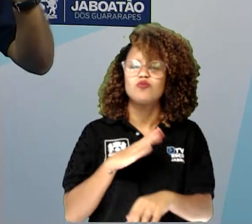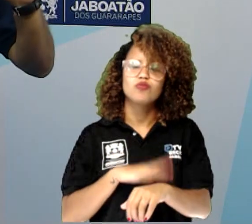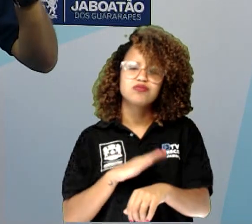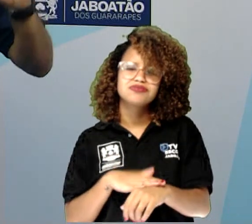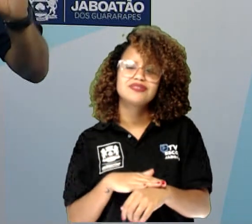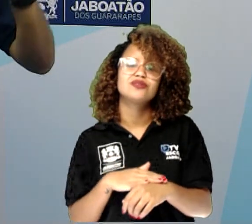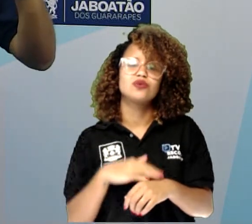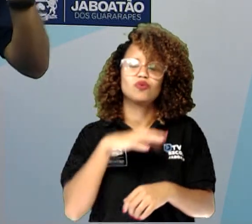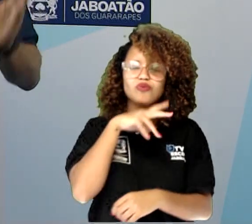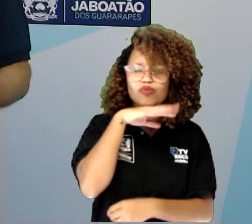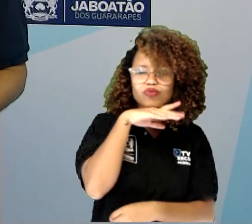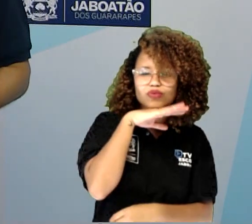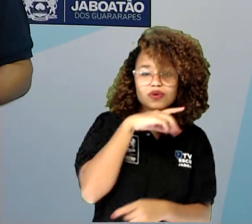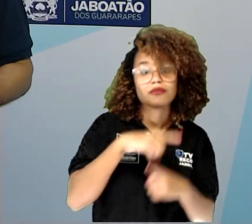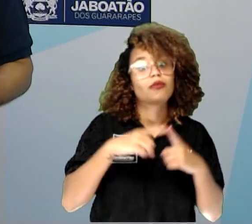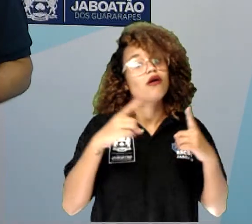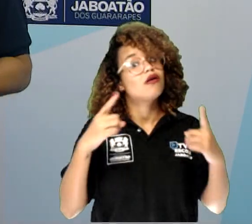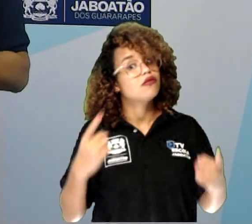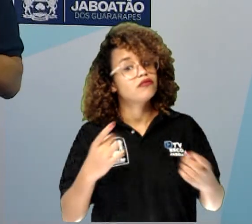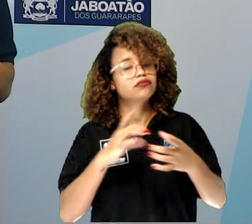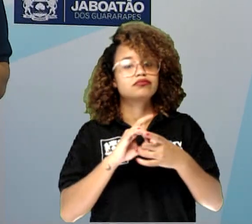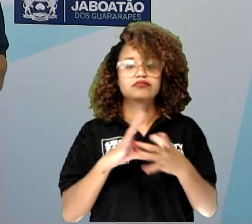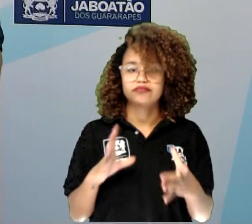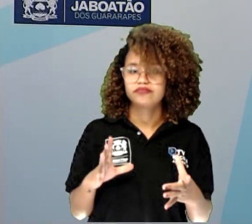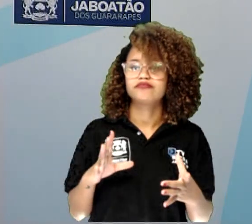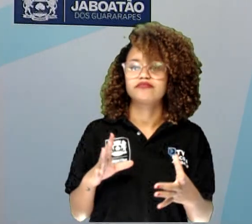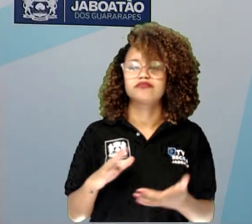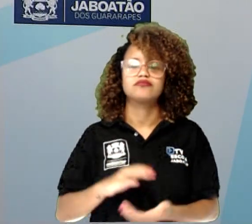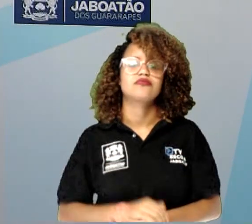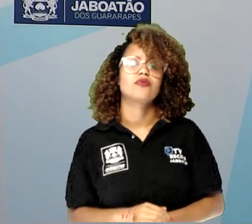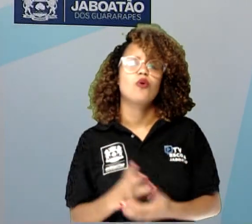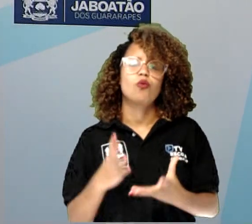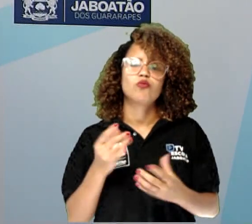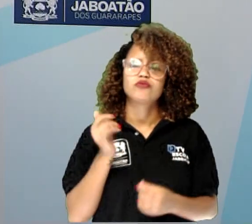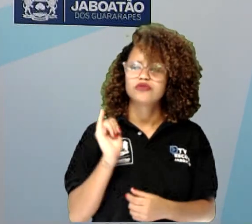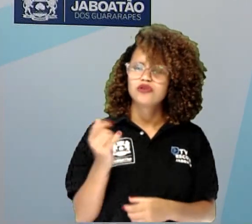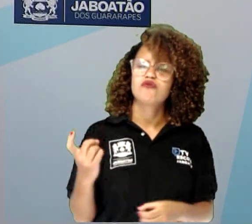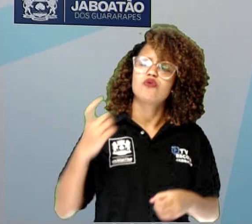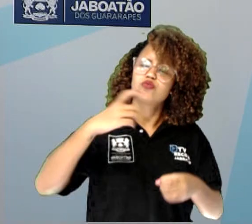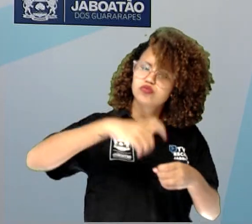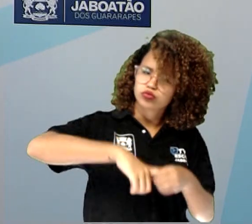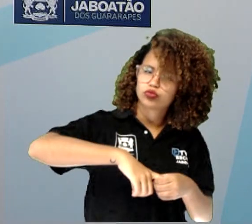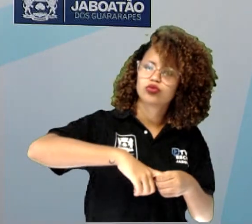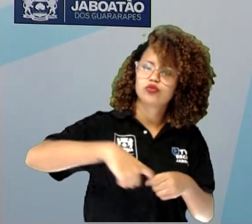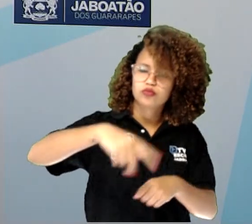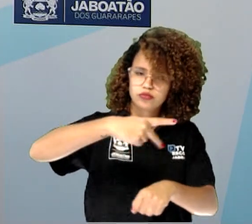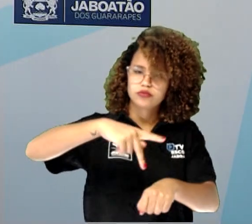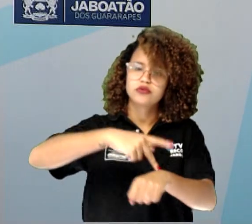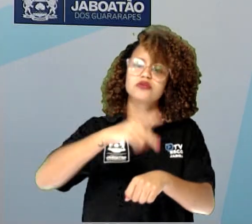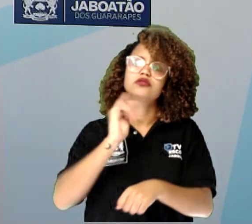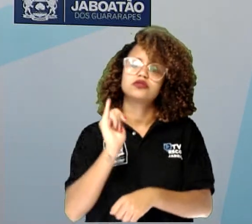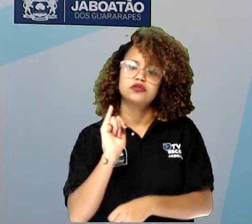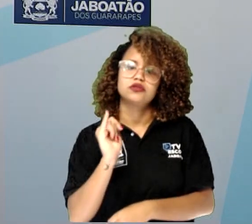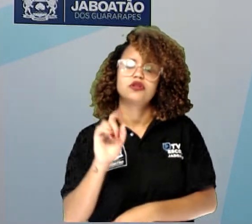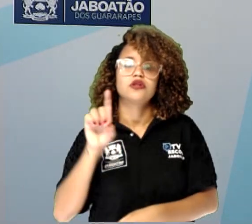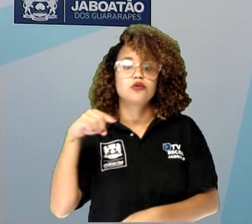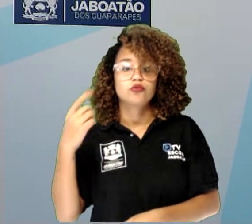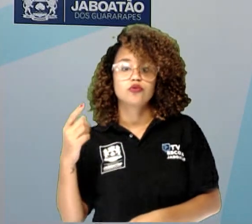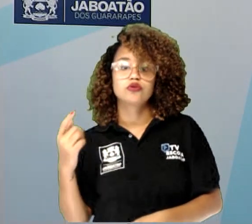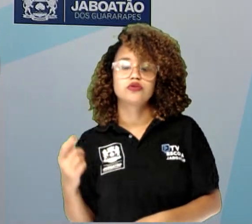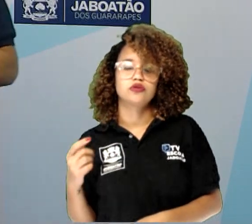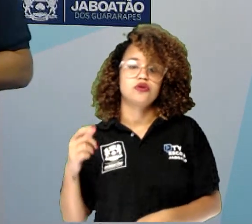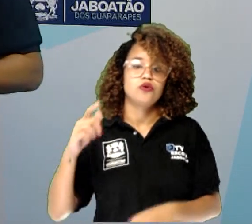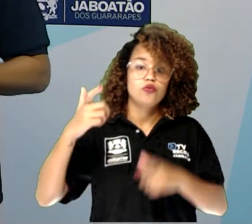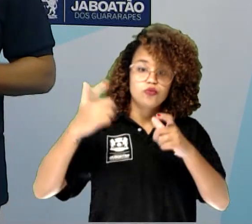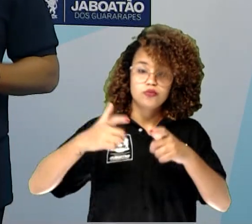complicada, embora fossem livres. Muitos italianos voltaram para a Itália, depois alguma outra leva acabou vindo